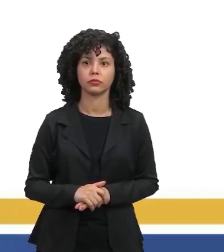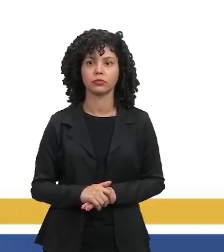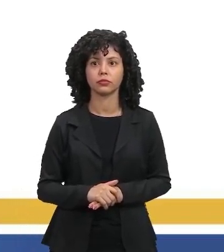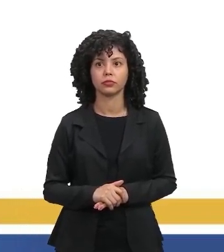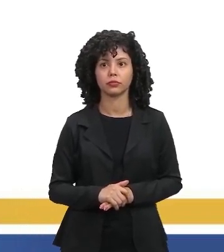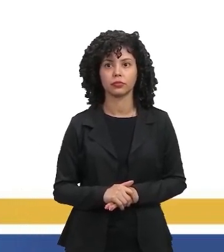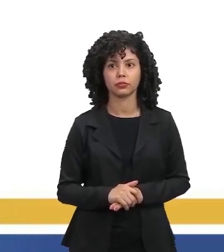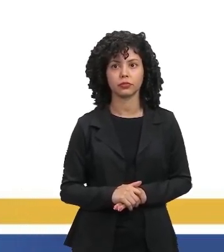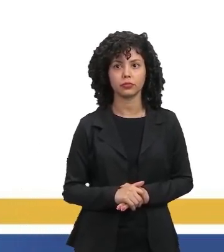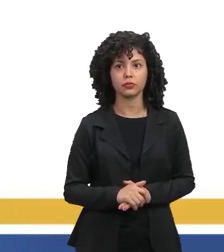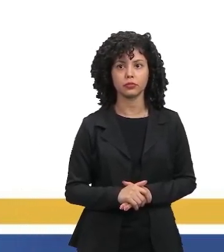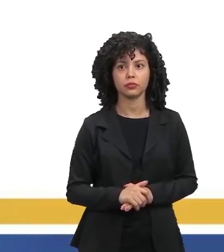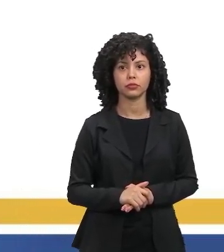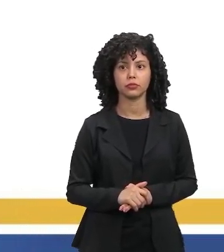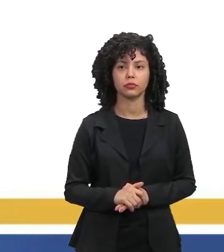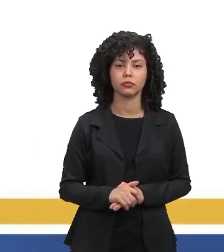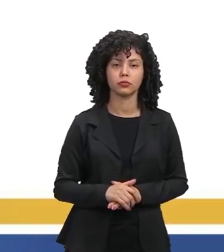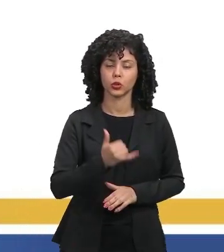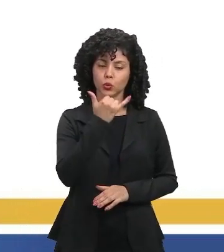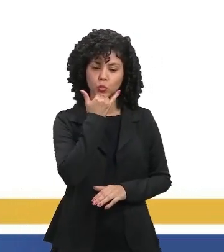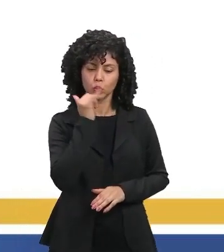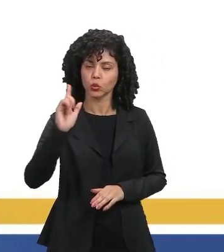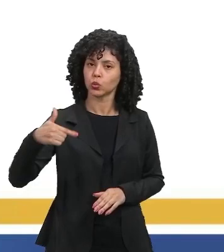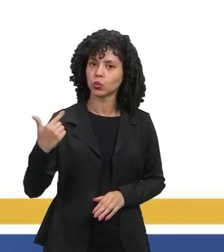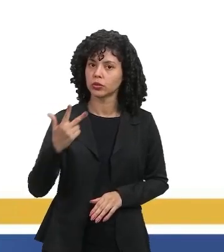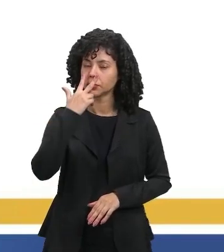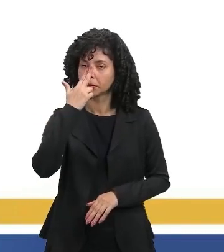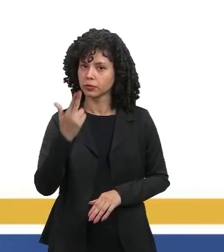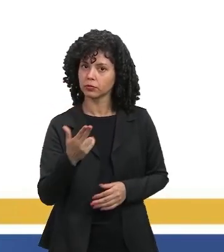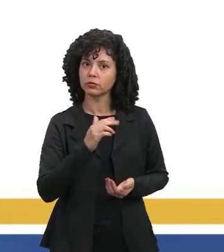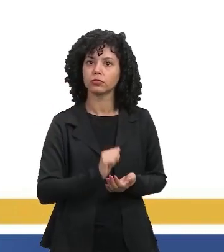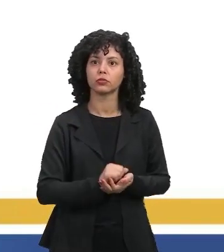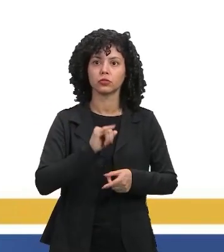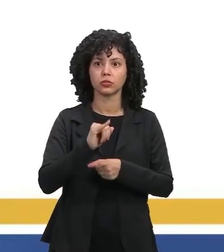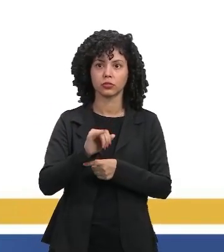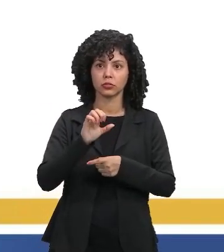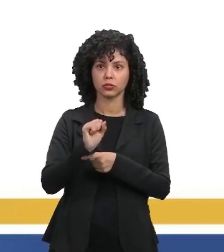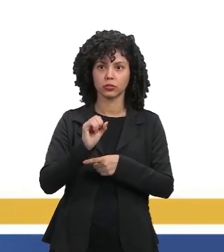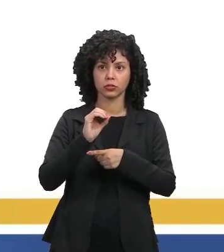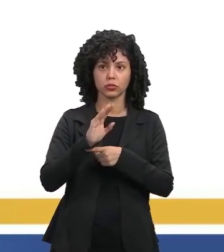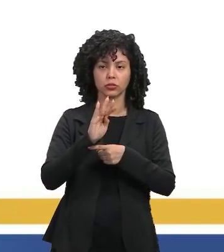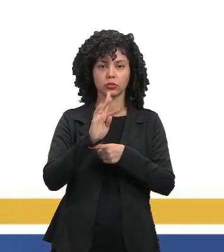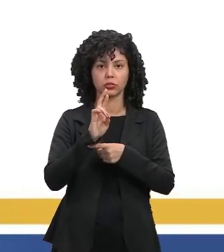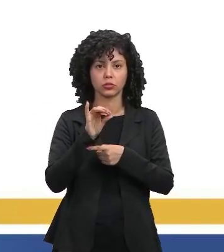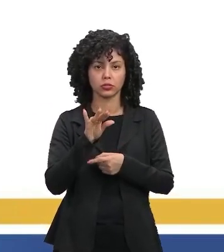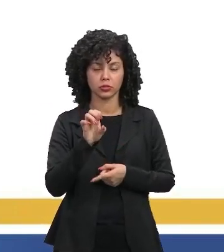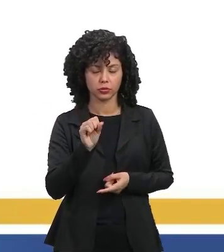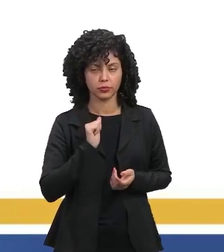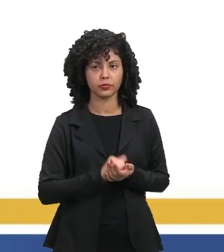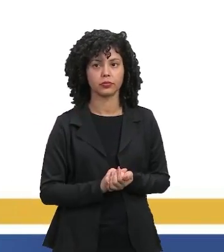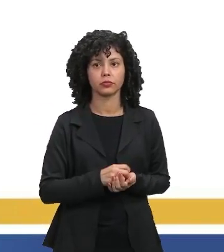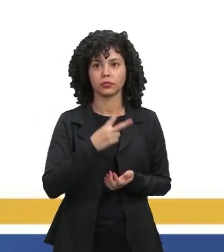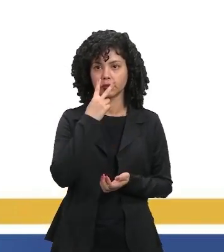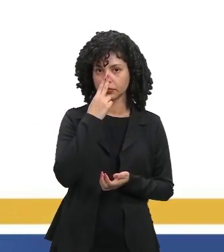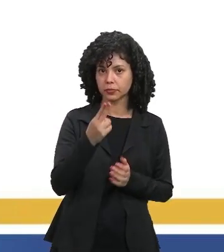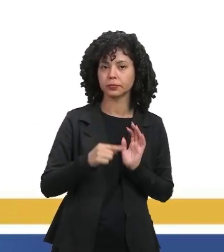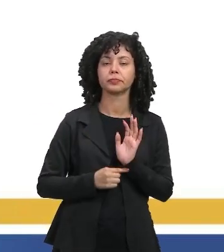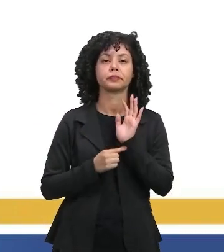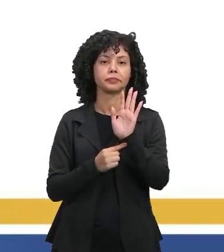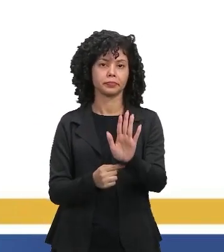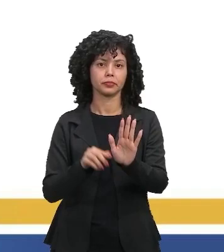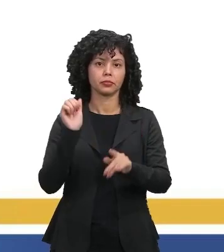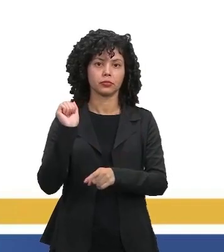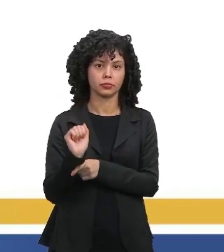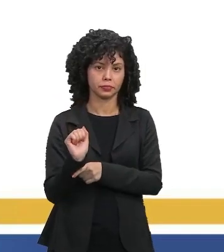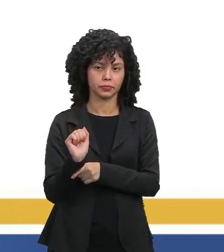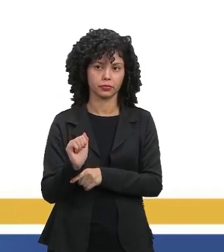Desculpa, esse exemplo aqui, nós temos a outra semelhança atômica, que são os isóbaros, né? Ó, o Azinho que eu deixei destacado aí, o